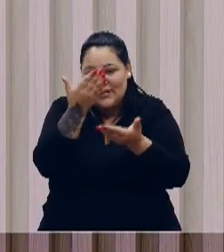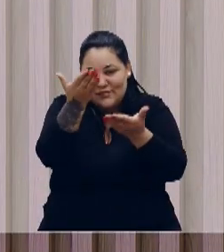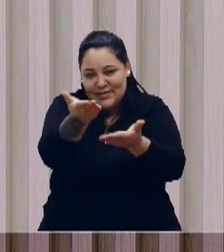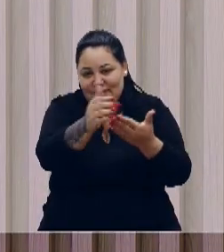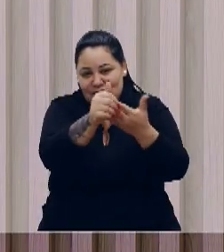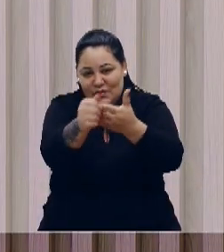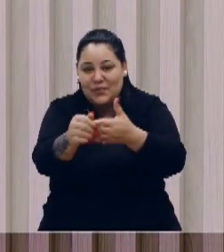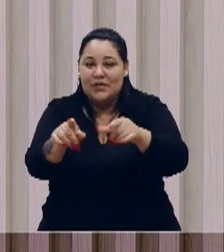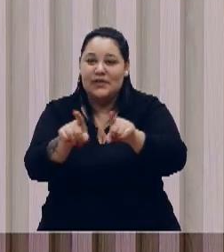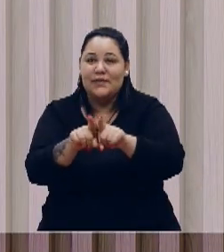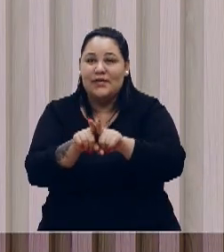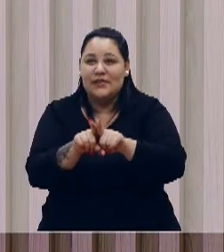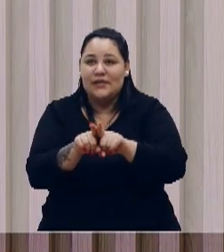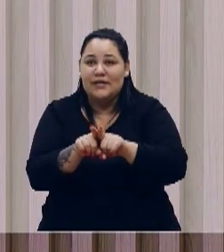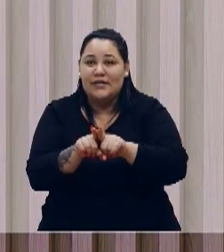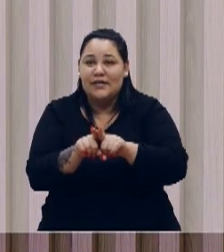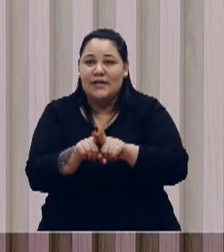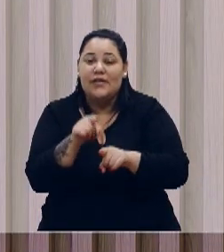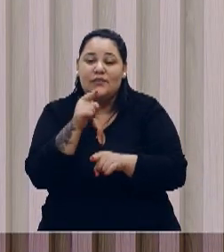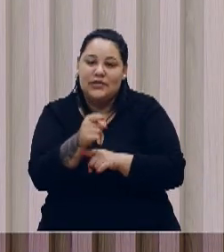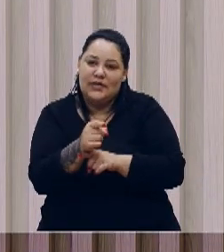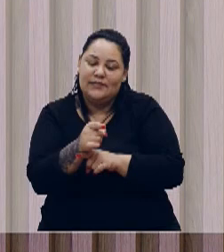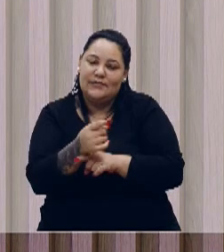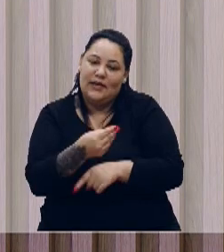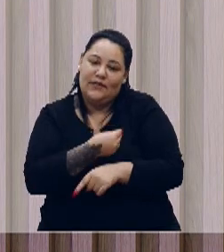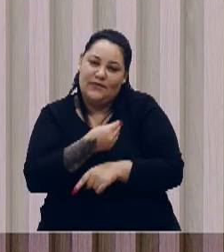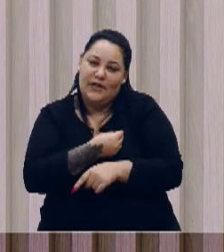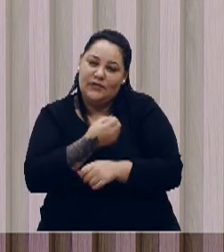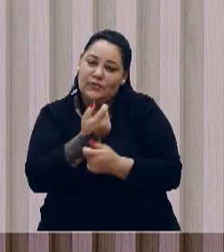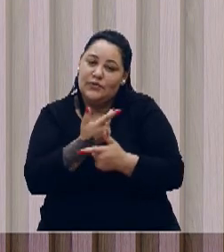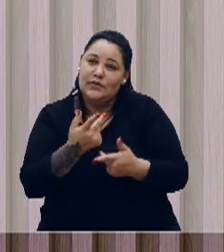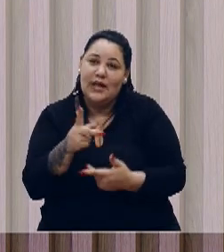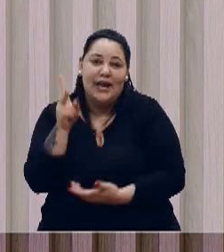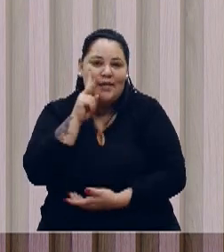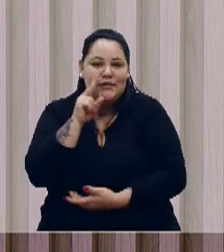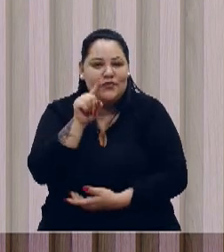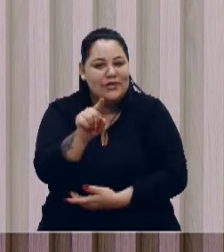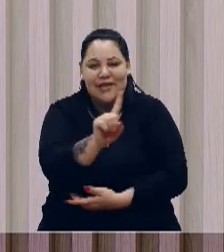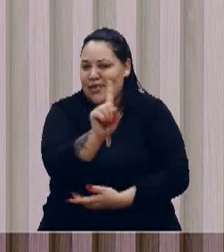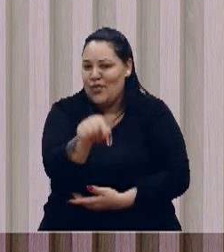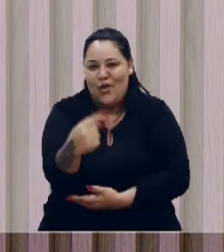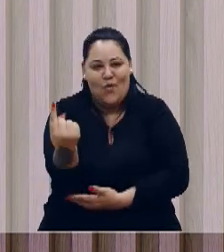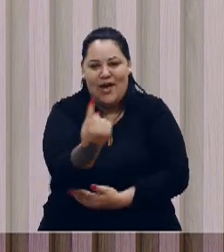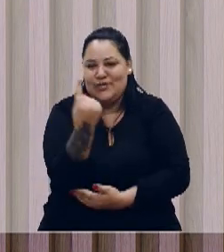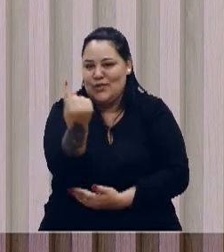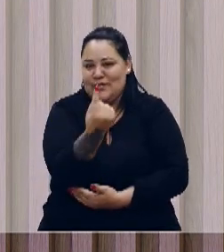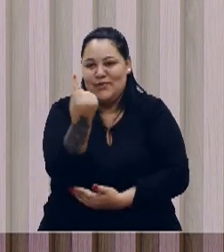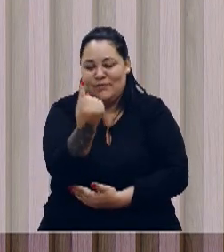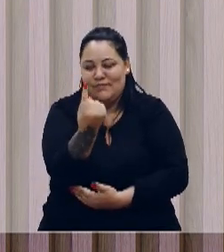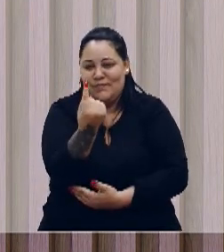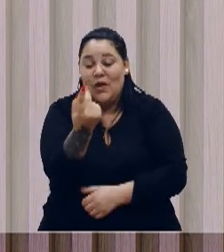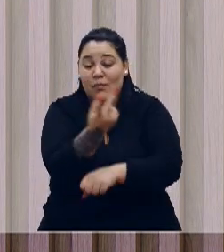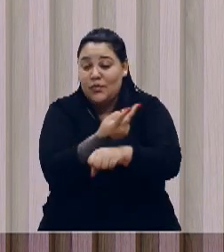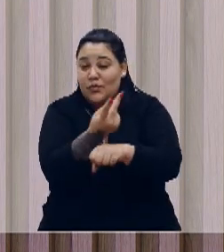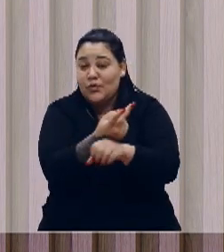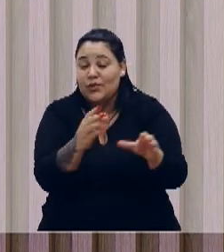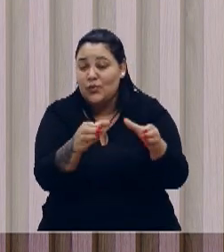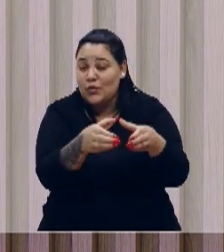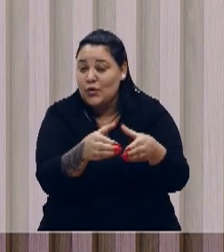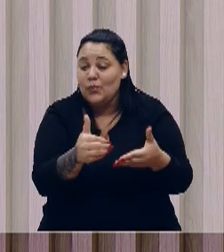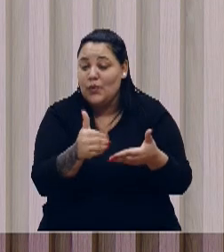acompanhou. E você que está passando por uma situação assim, lembre-se, você não está sozinha. Procure sua rede de apoio, procure